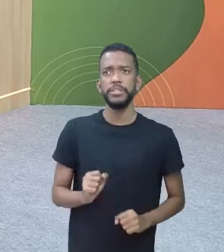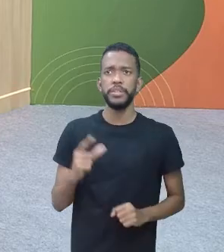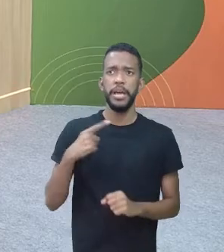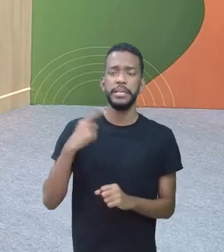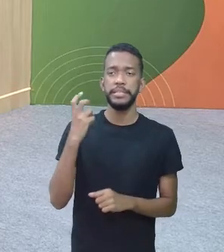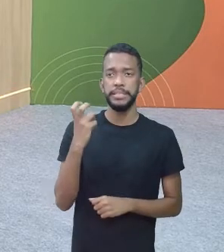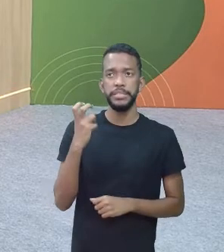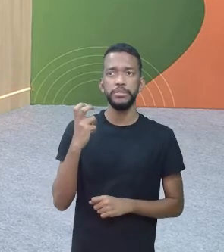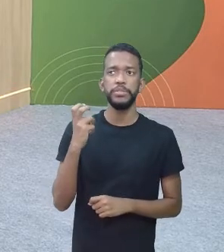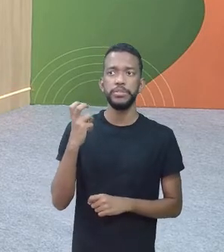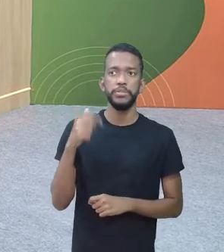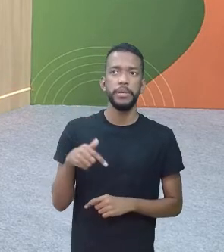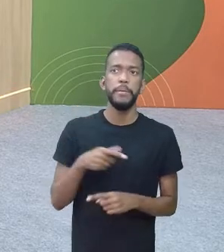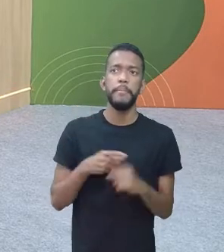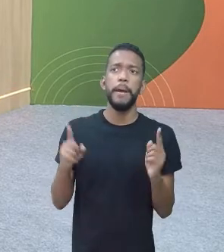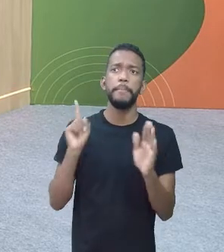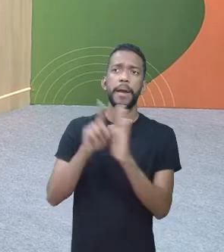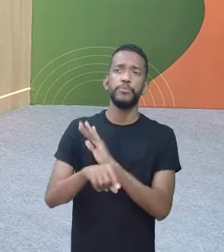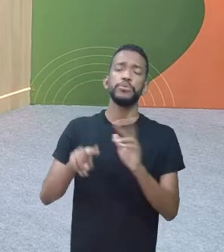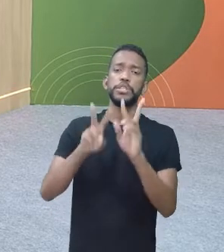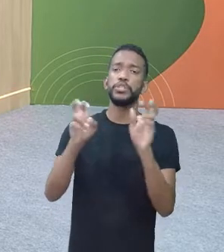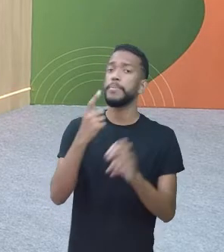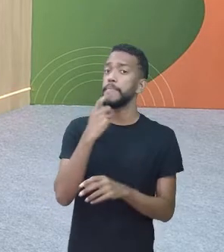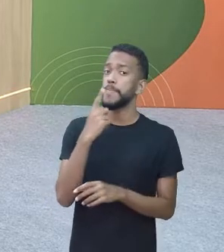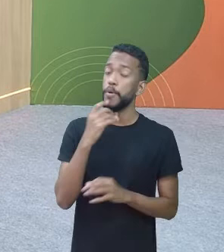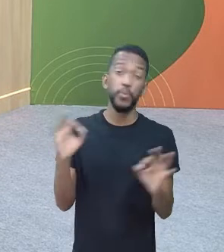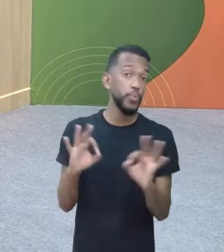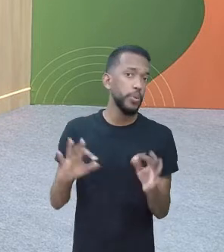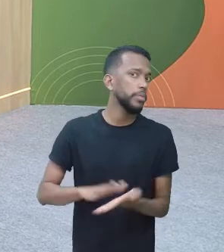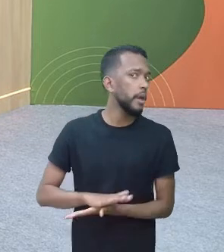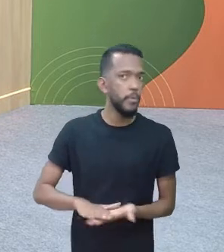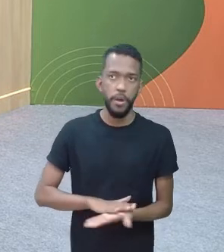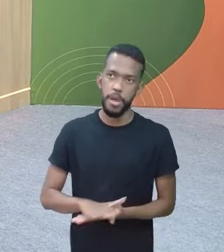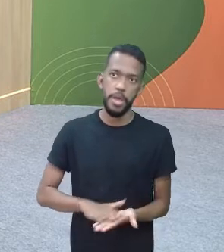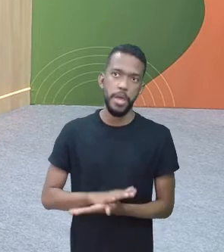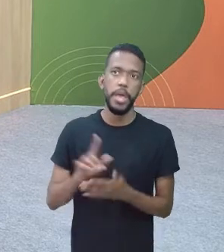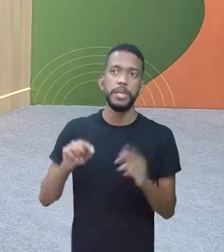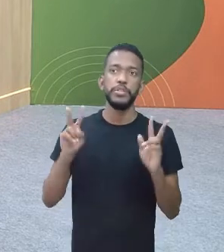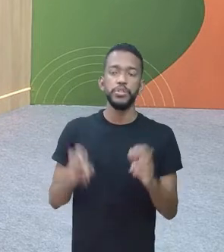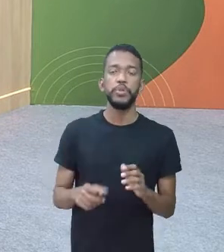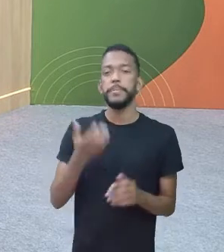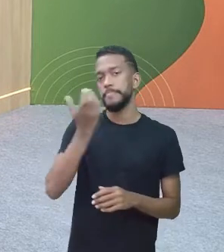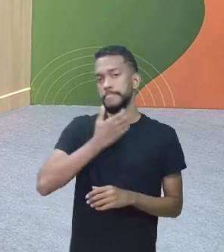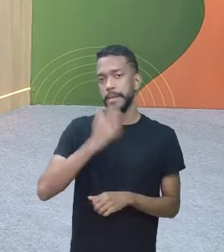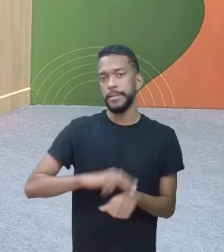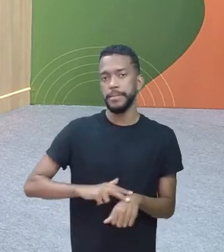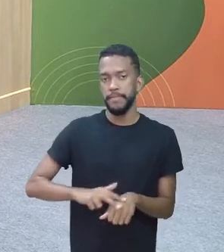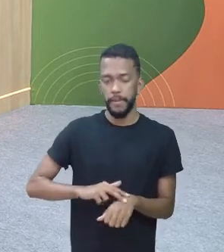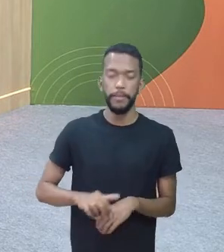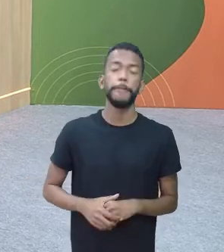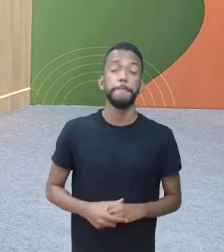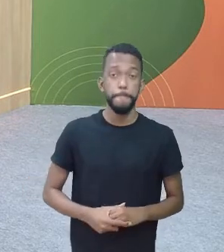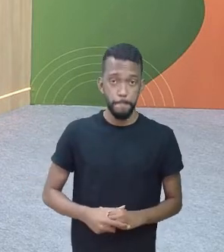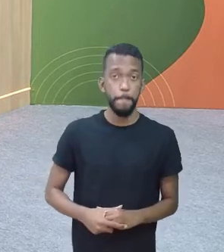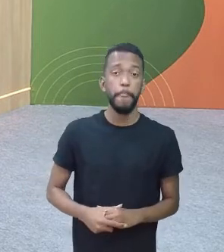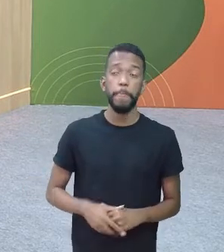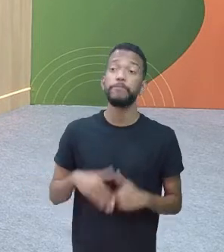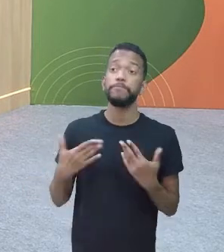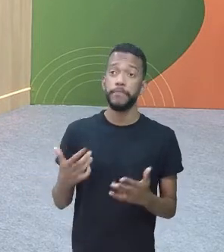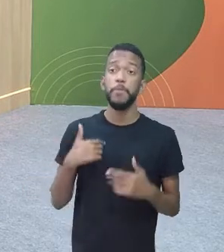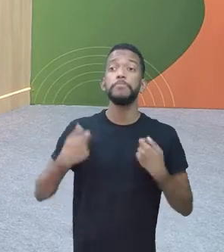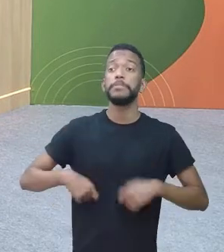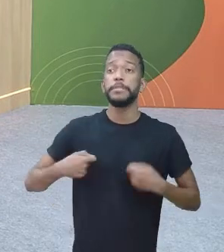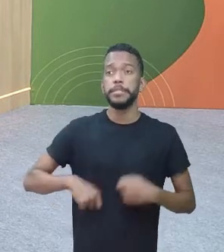5/7, mas a pergunta não era sobre o sabor de morango, né? Era sobre o sabor de maçã verde. Então, eu